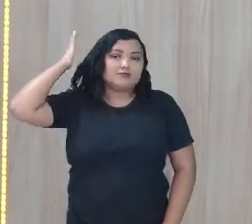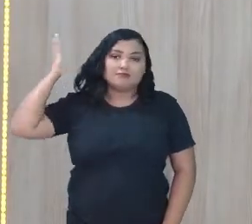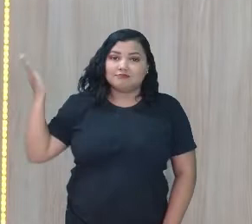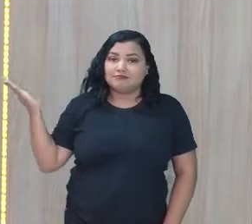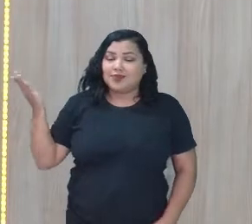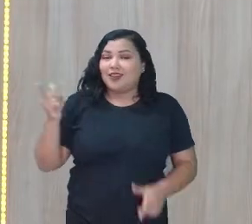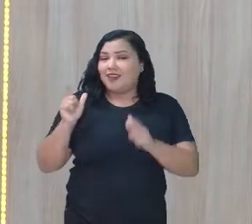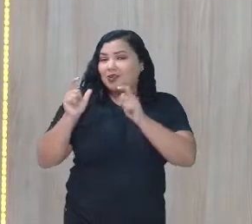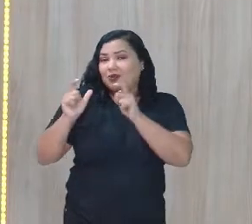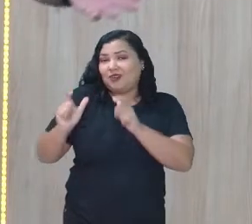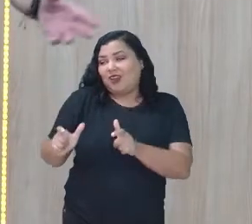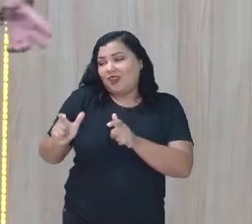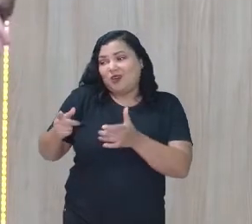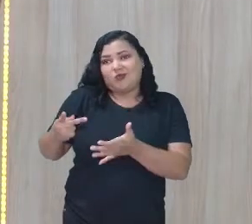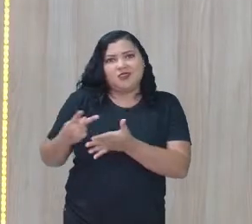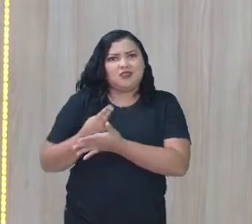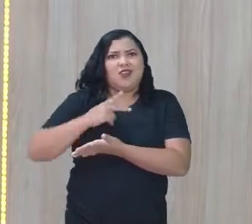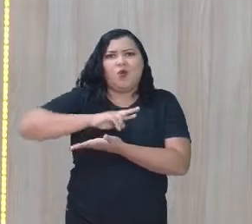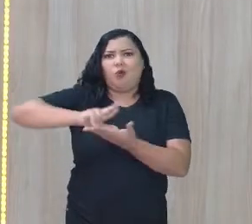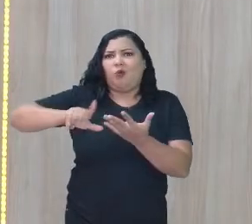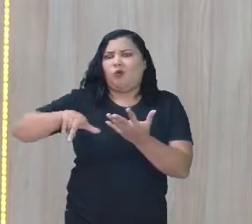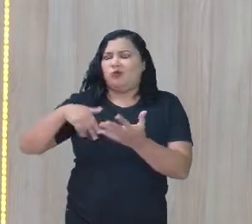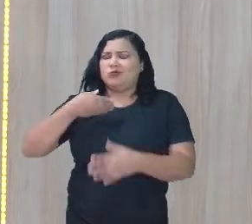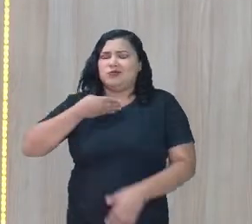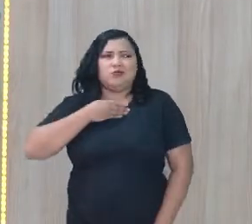onde aconteciam ali